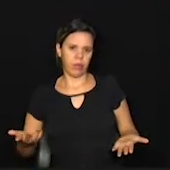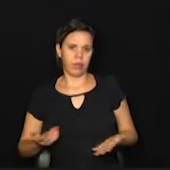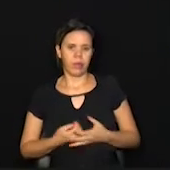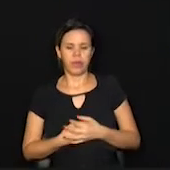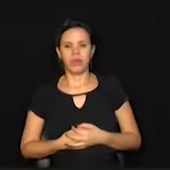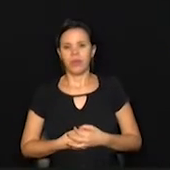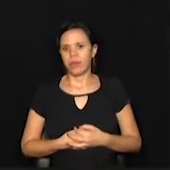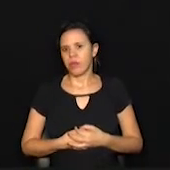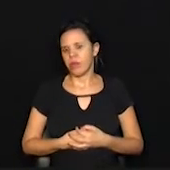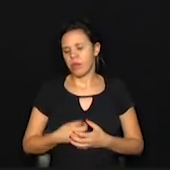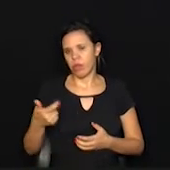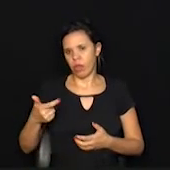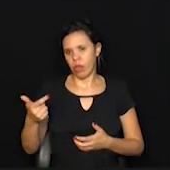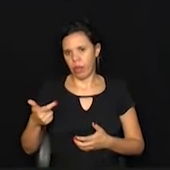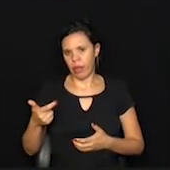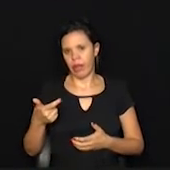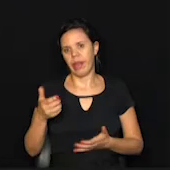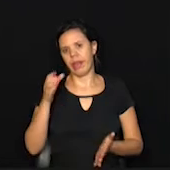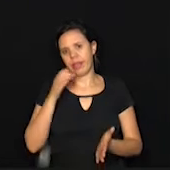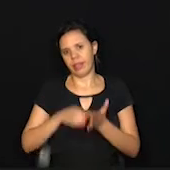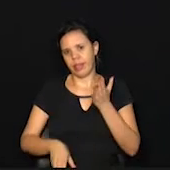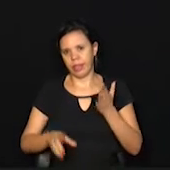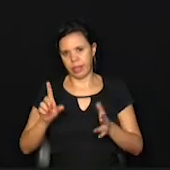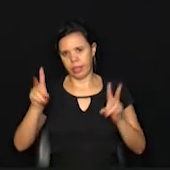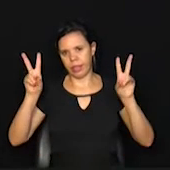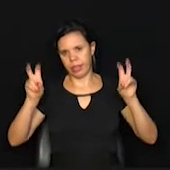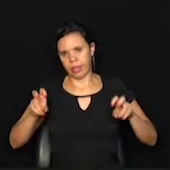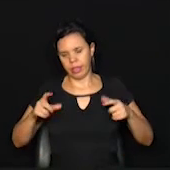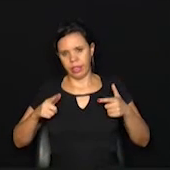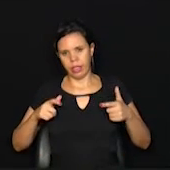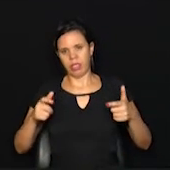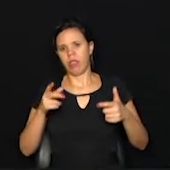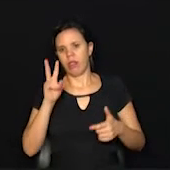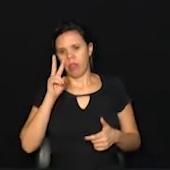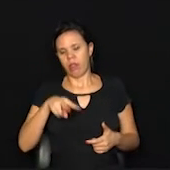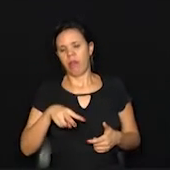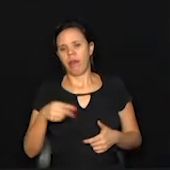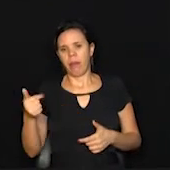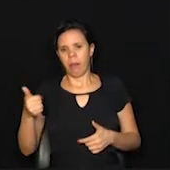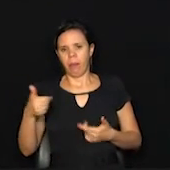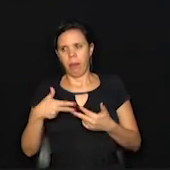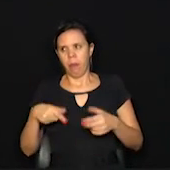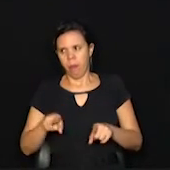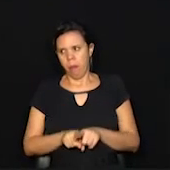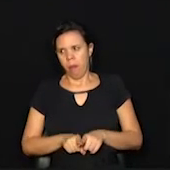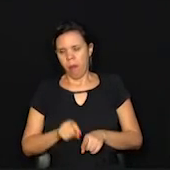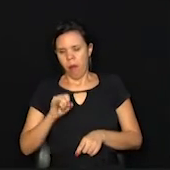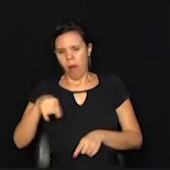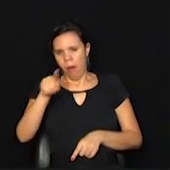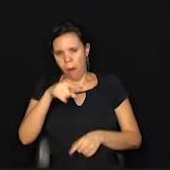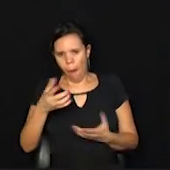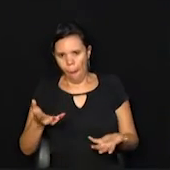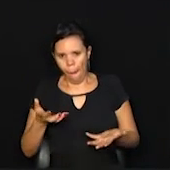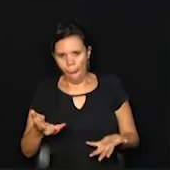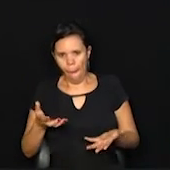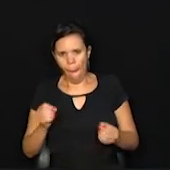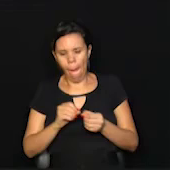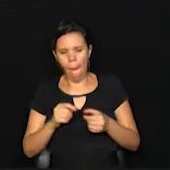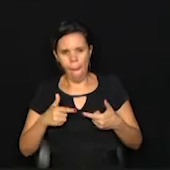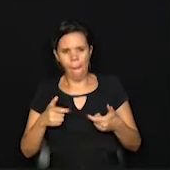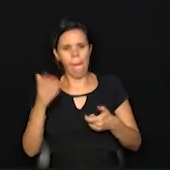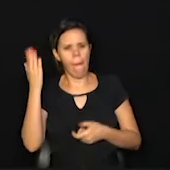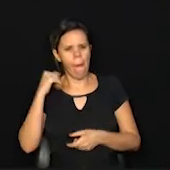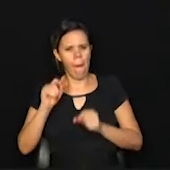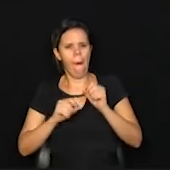um capítulo o segundo capítulo é o tema da Guerra Veja a primeira coisa se você quer fazer uma